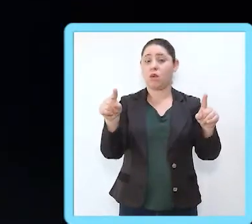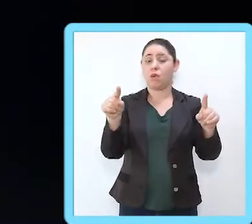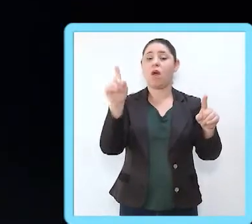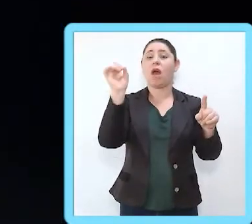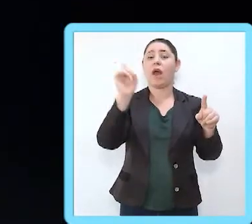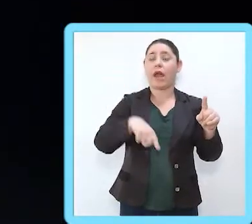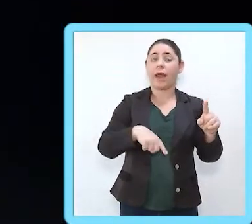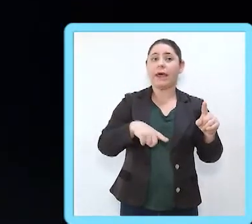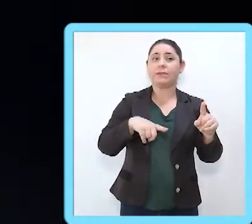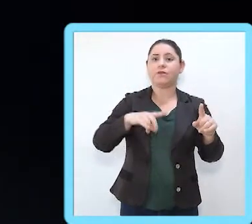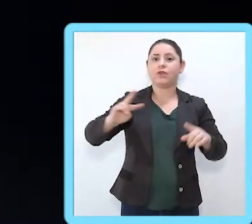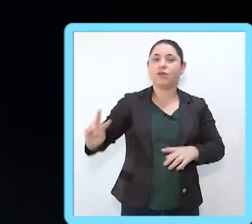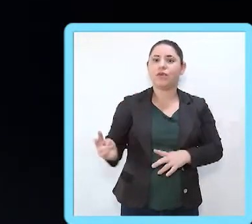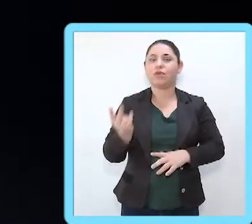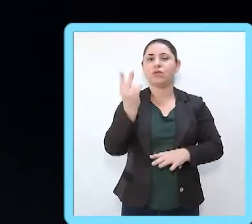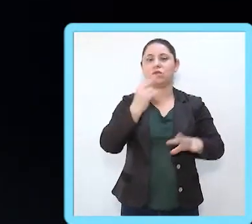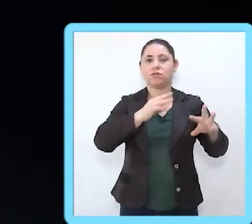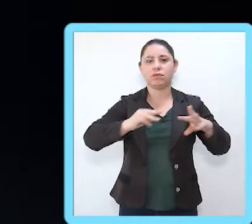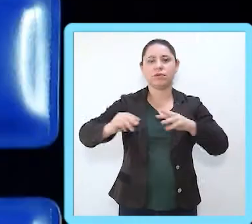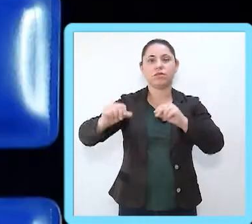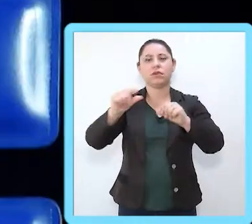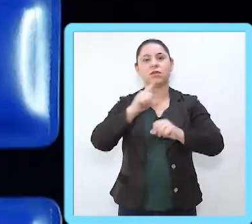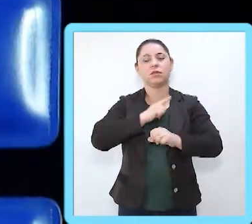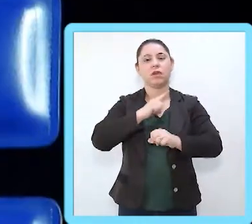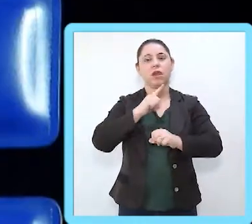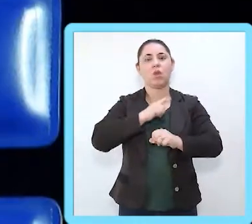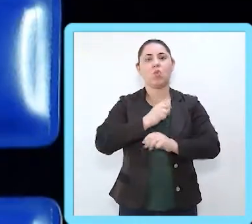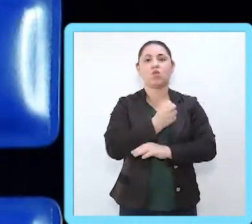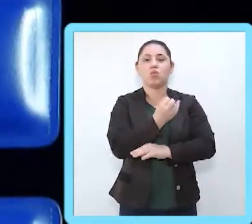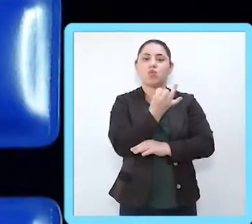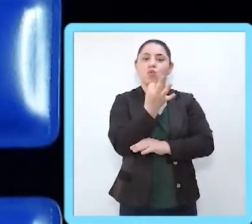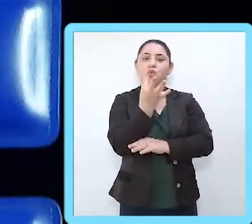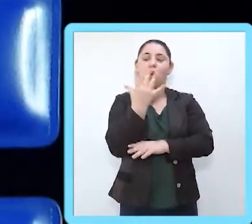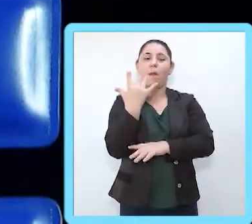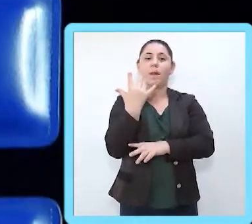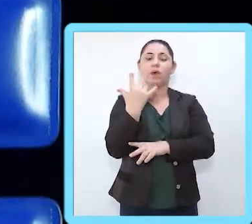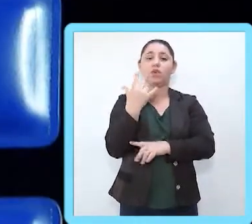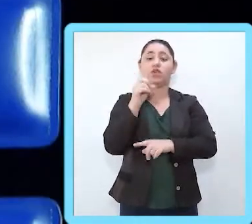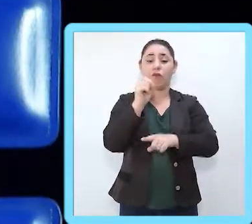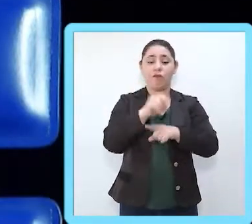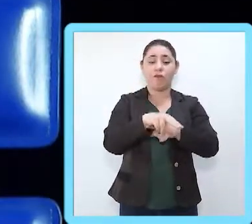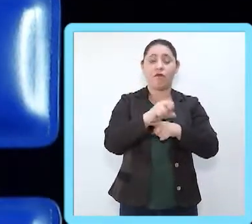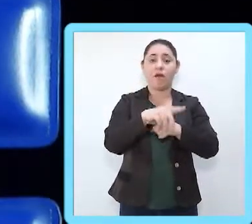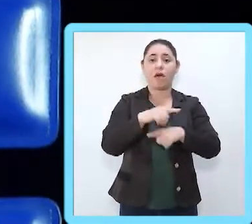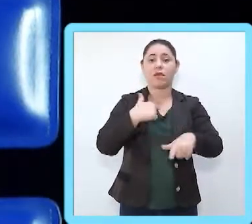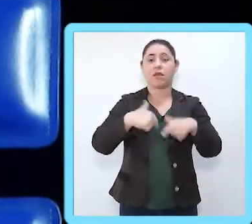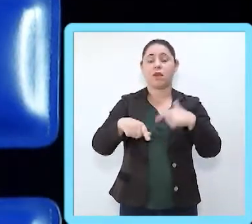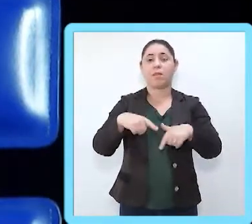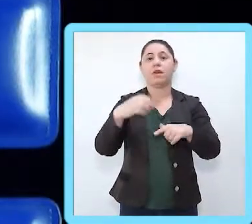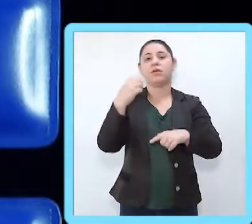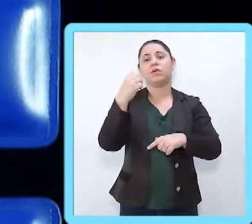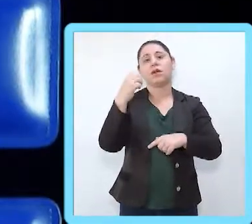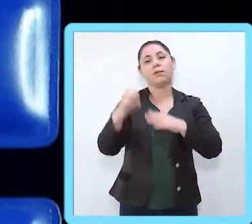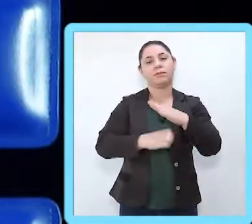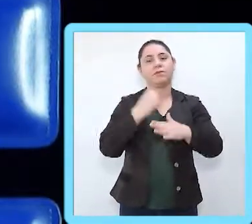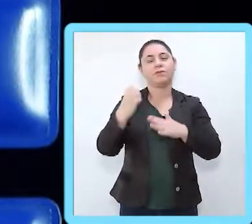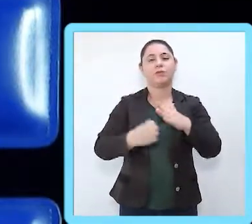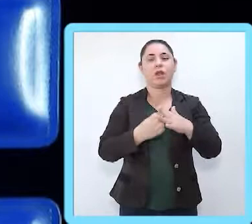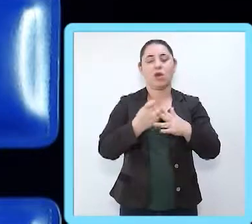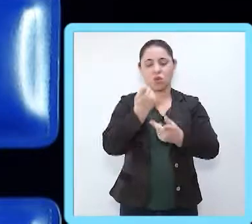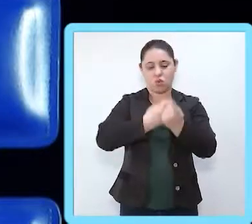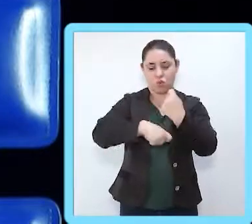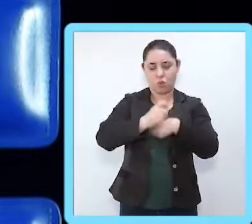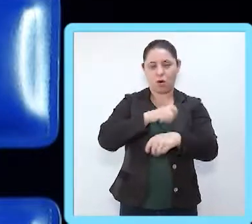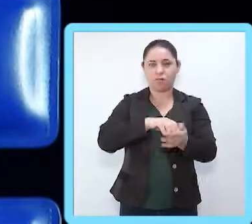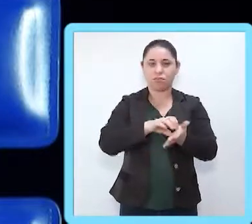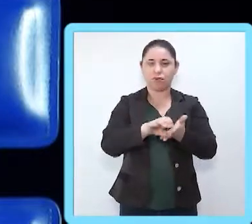hoje, além da valorização dessas terras, o número de emprego que é dado nessas empresas, né, o capital